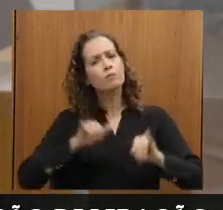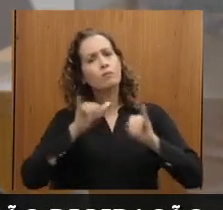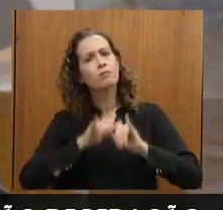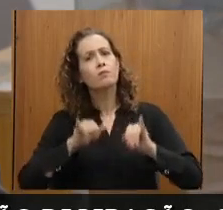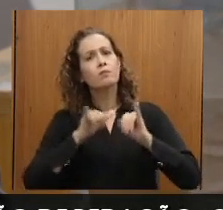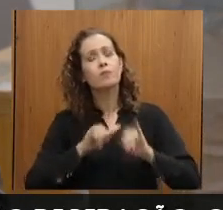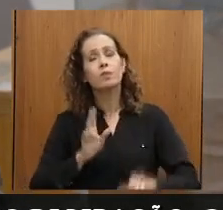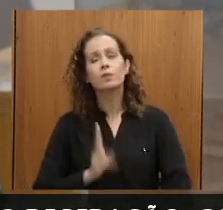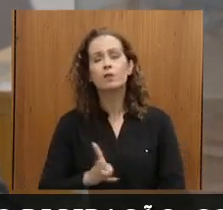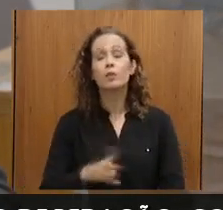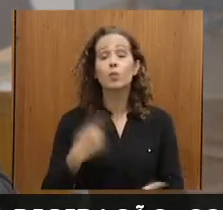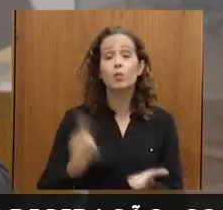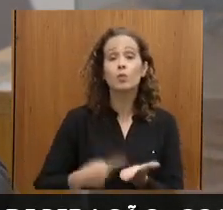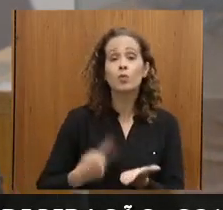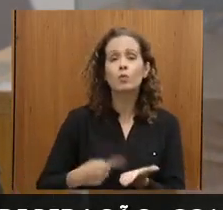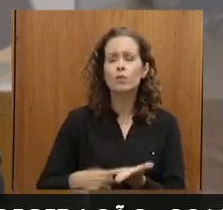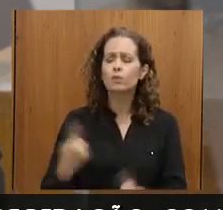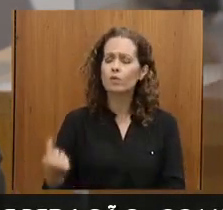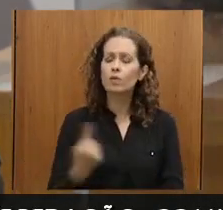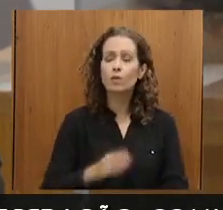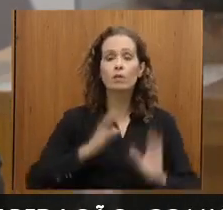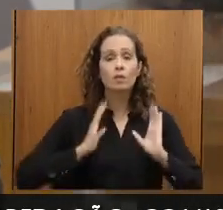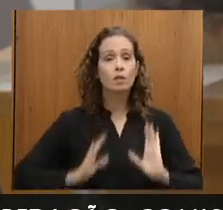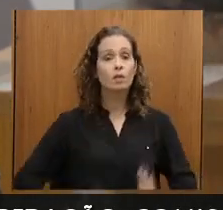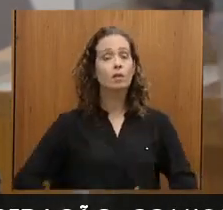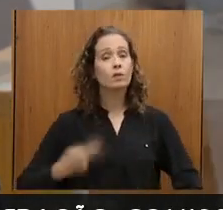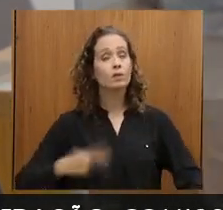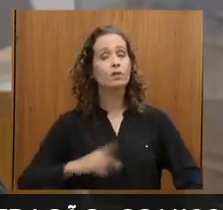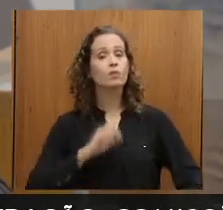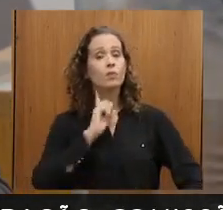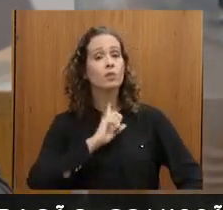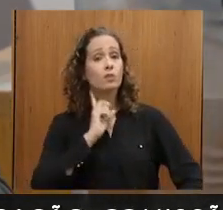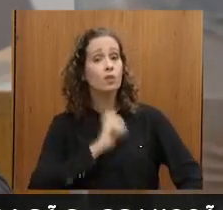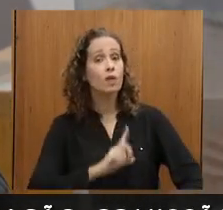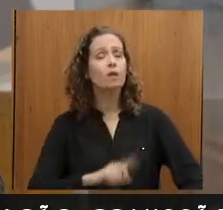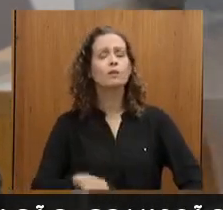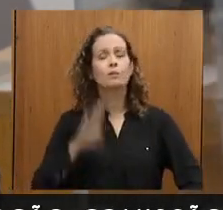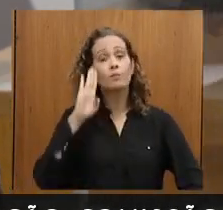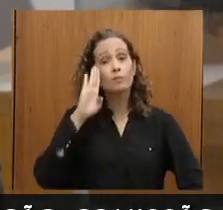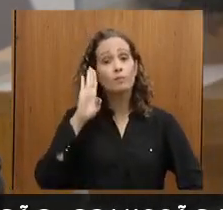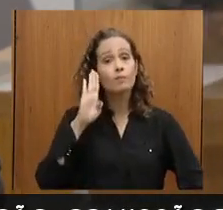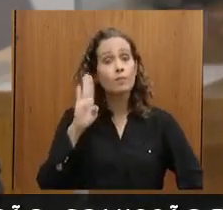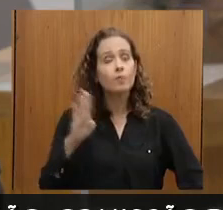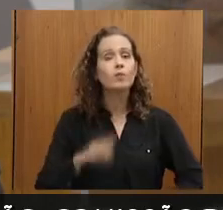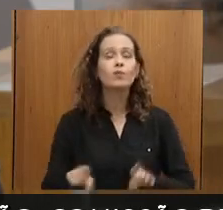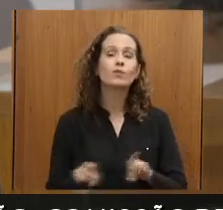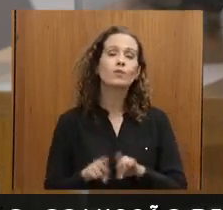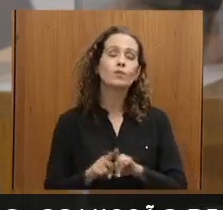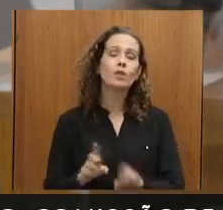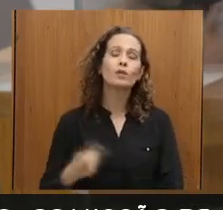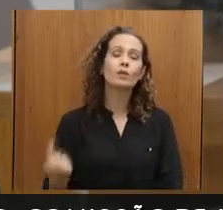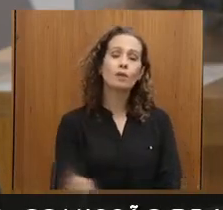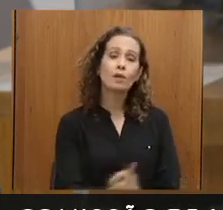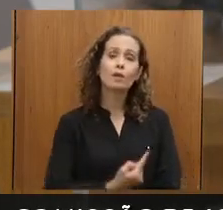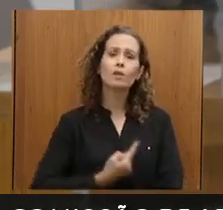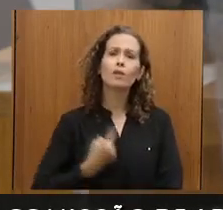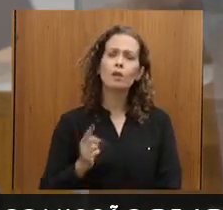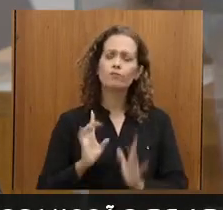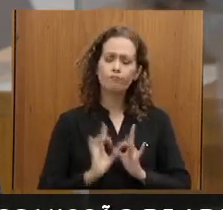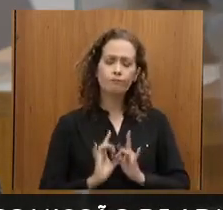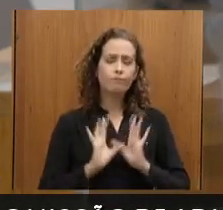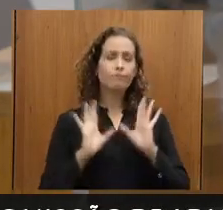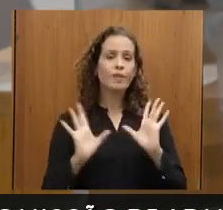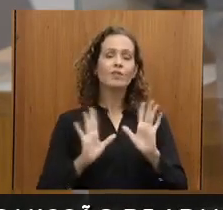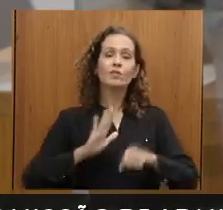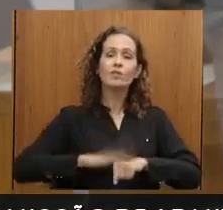outurnamente o seu compromisso com cada um dos cidadãos de Minas Gerais e, principalmente, a nossa disposição